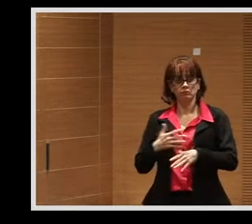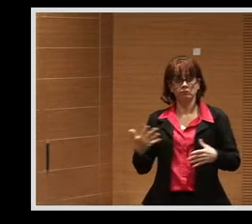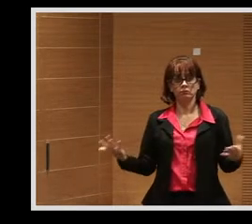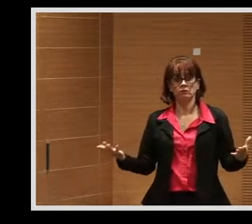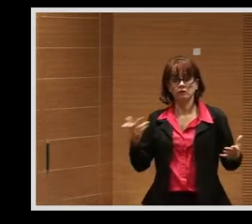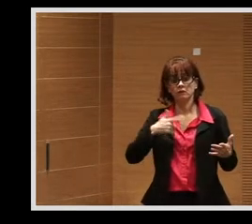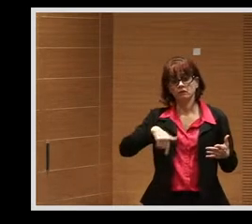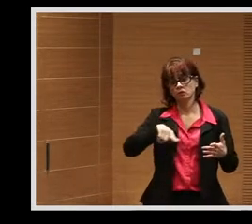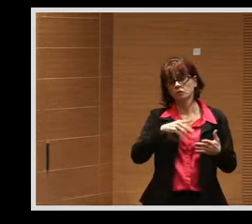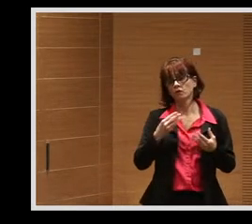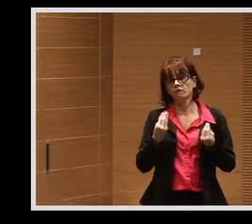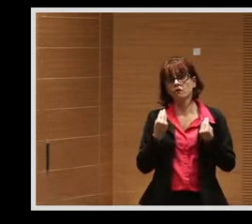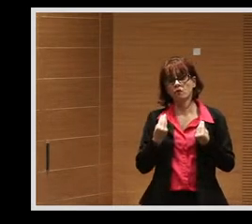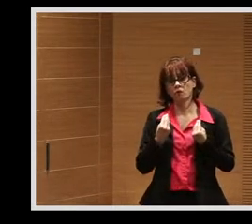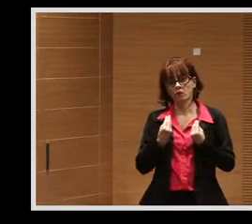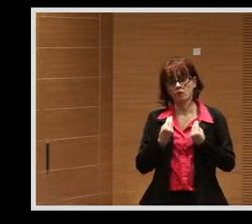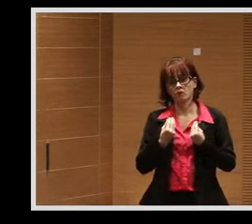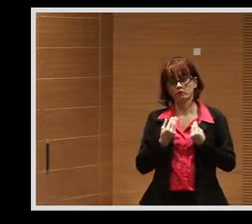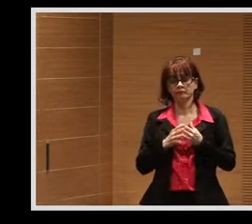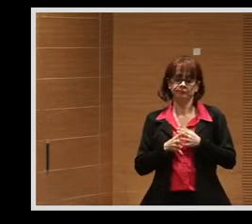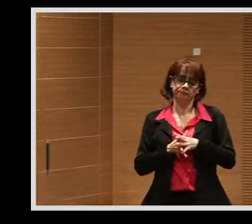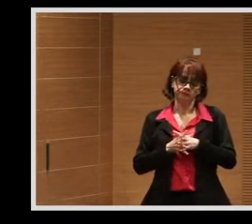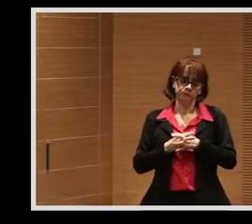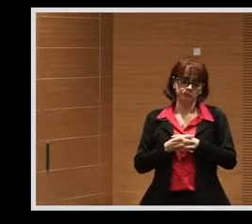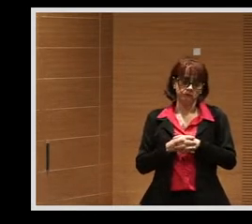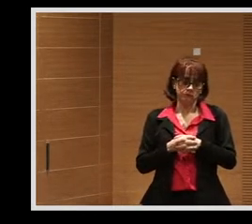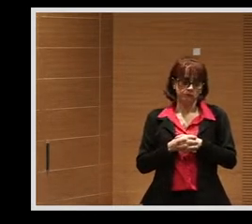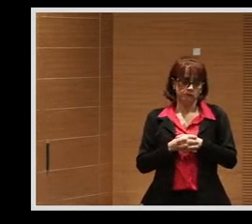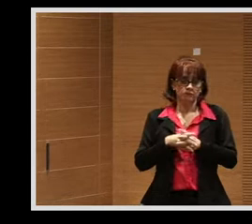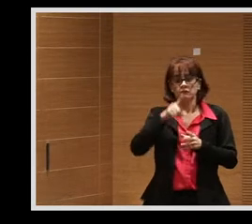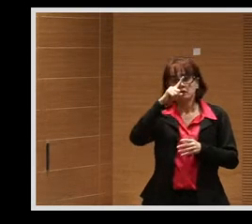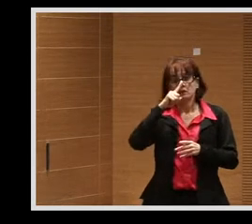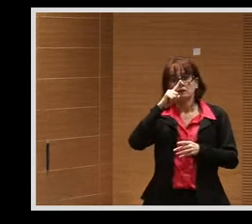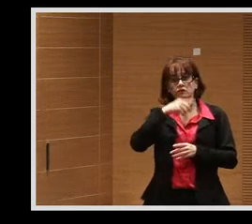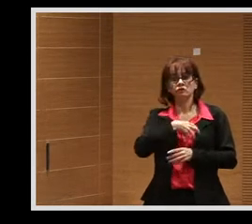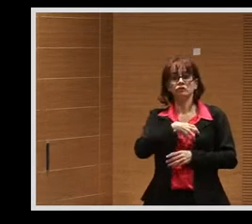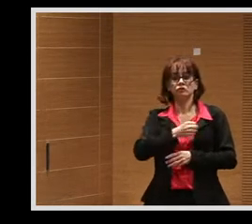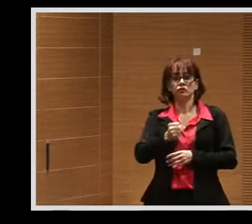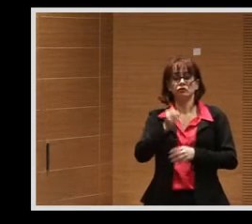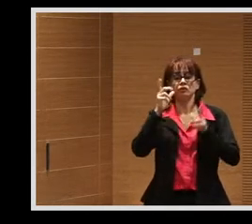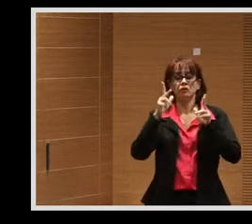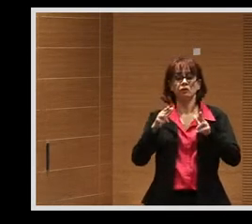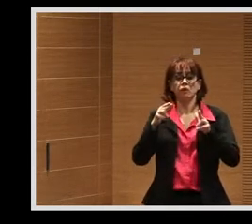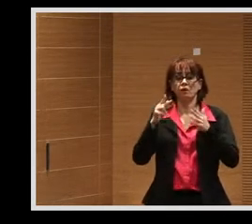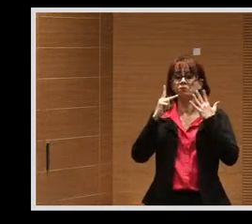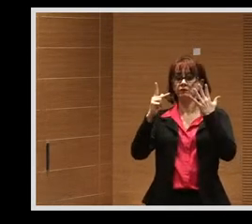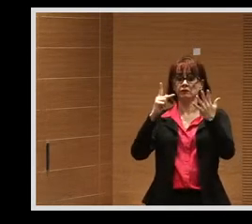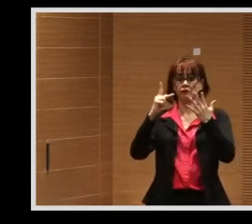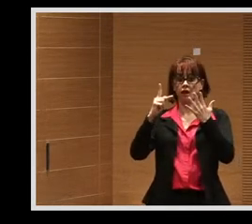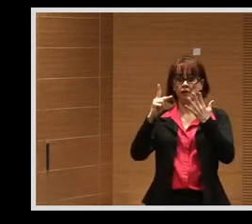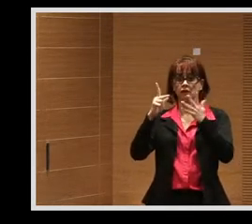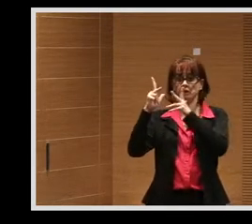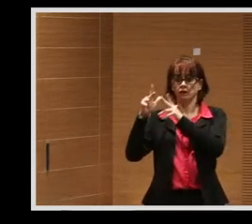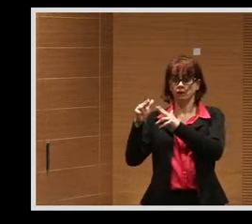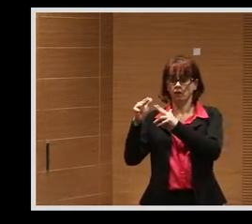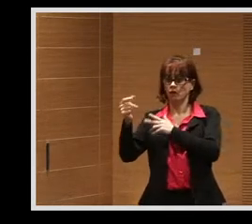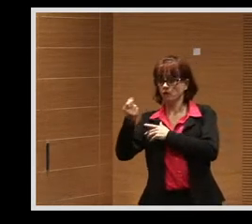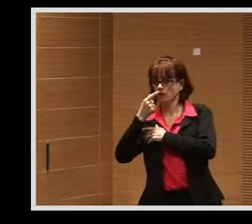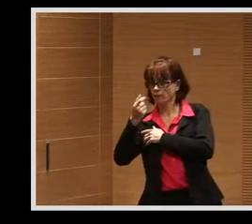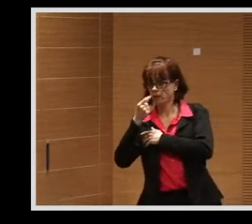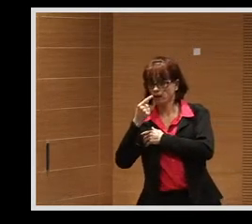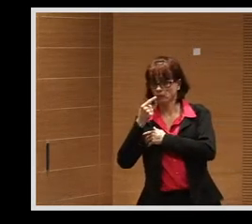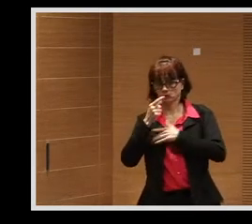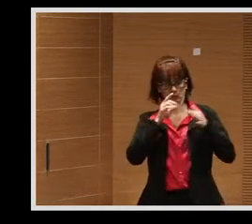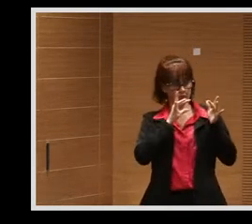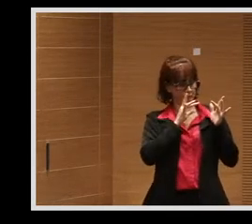na verdade, não sai construindo redes, não. Risco de suicídio é igual psiquiatra, que é igual entrar